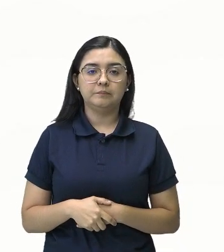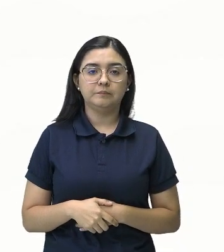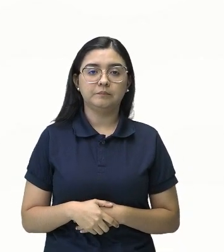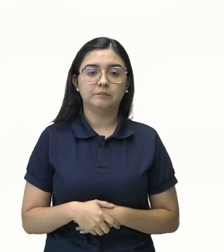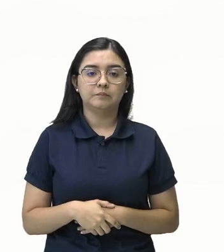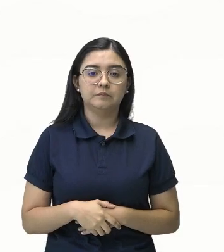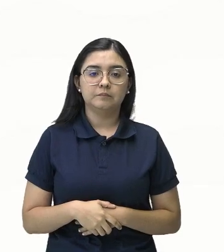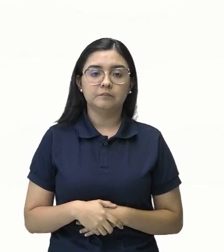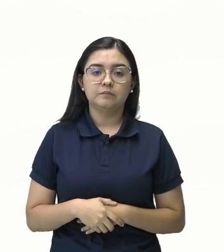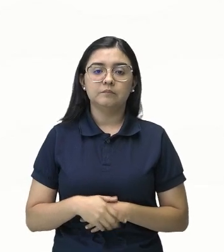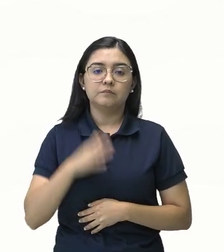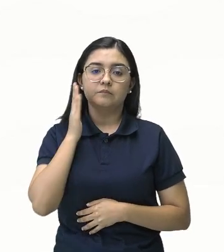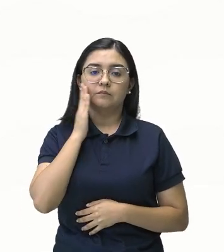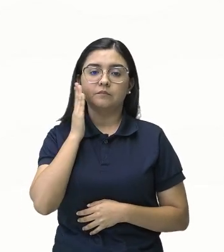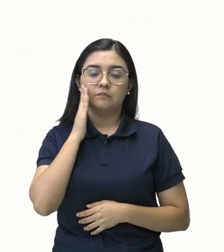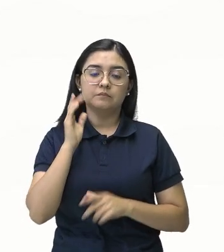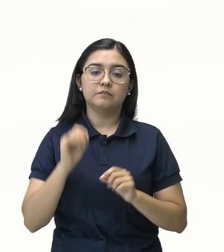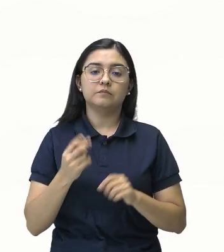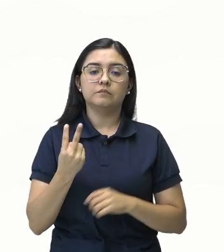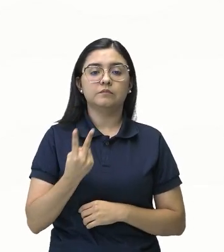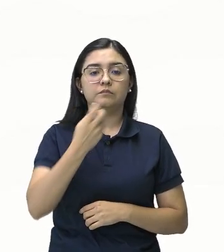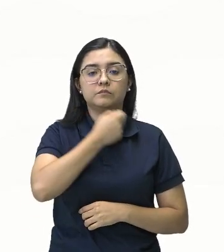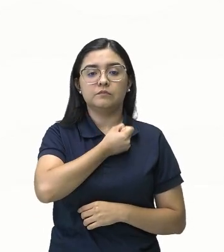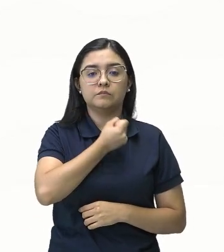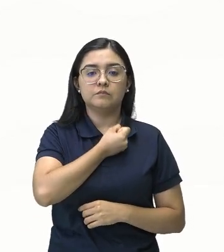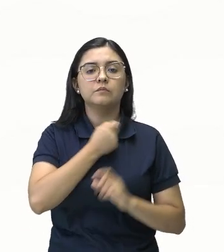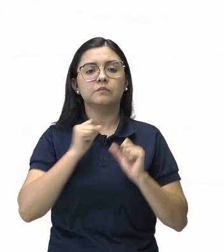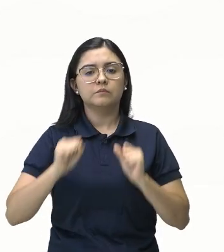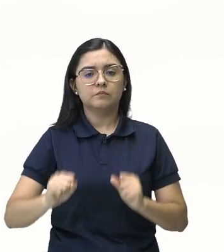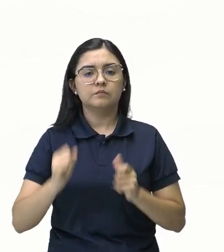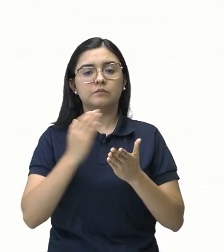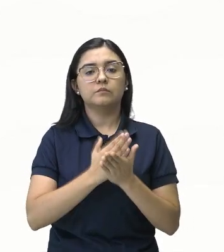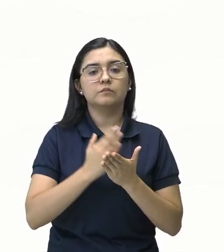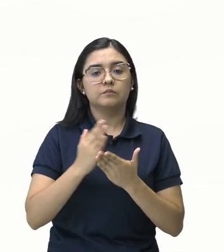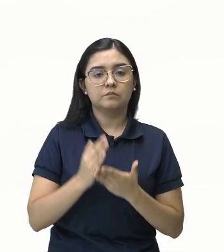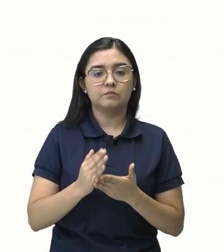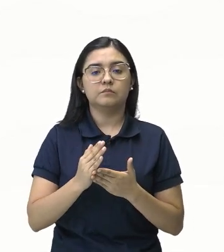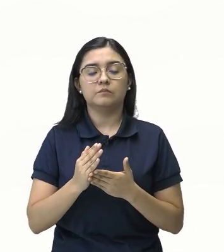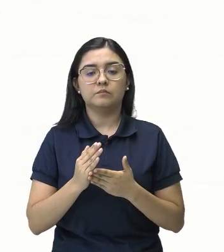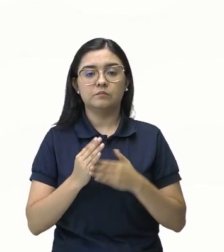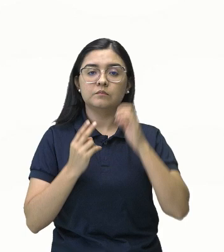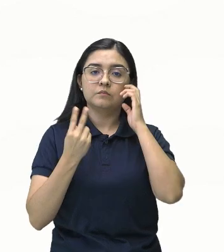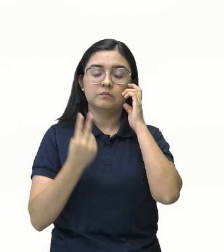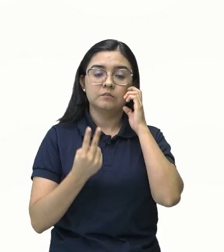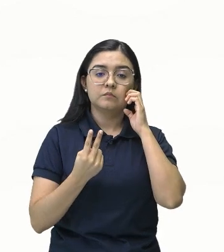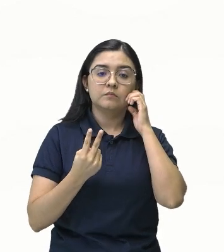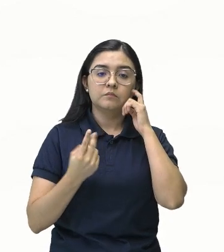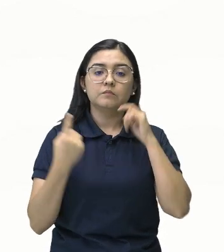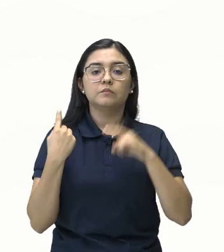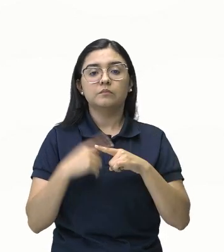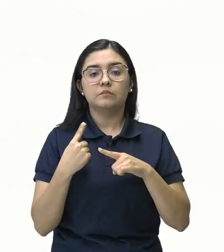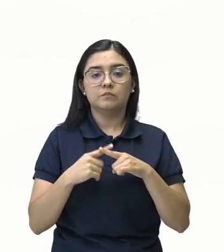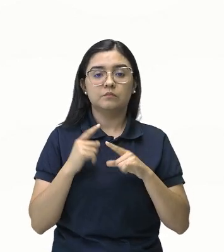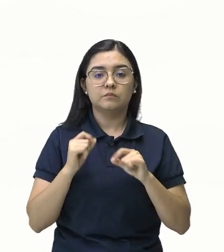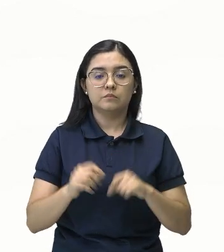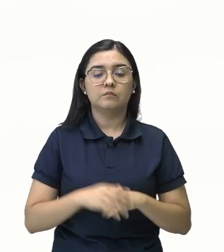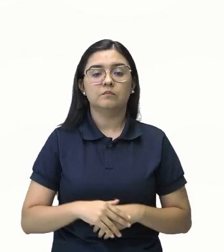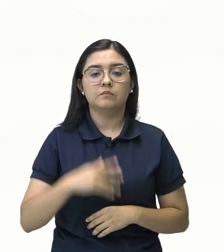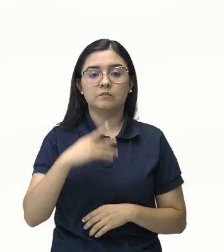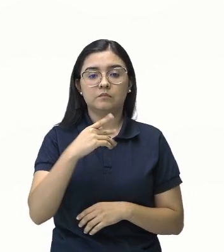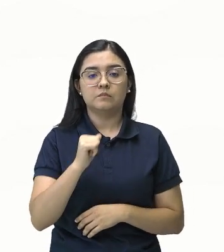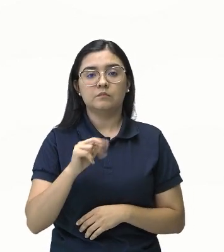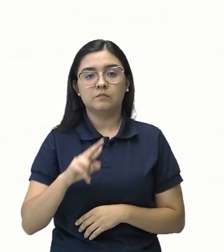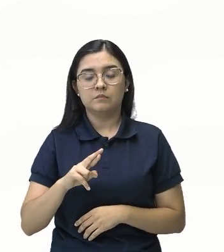E aí eu sei que esses dois números eu posso começar pelo 2, porque os dois são